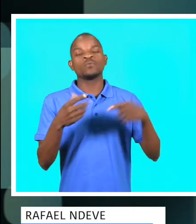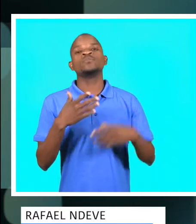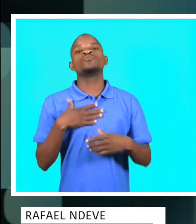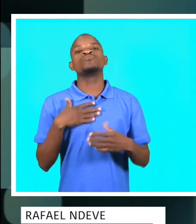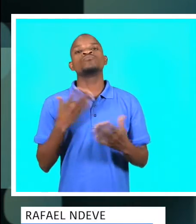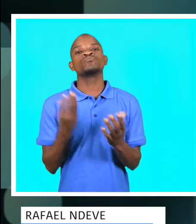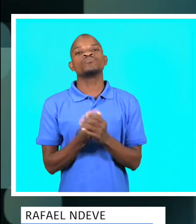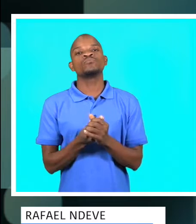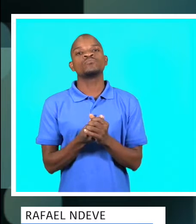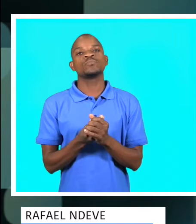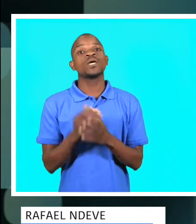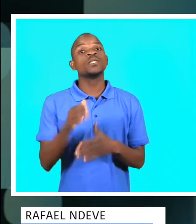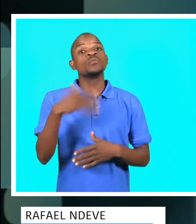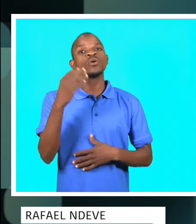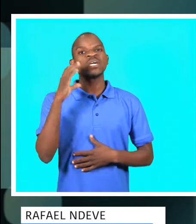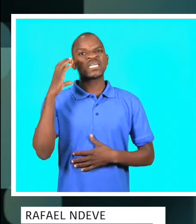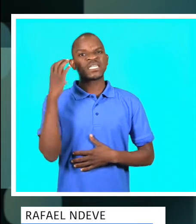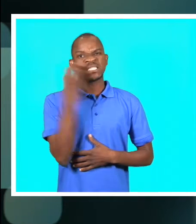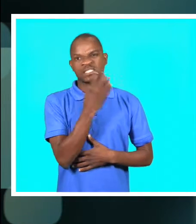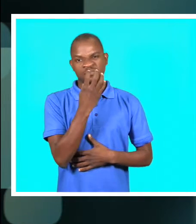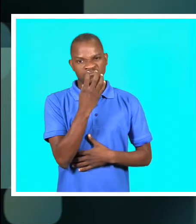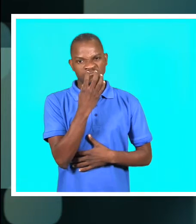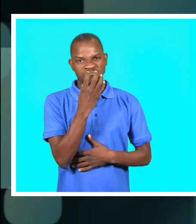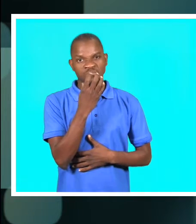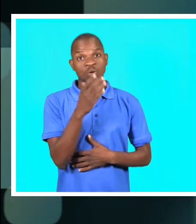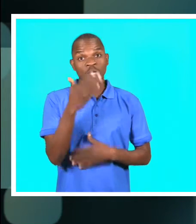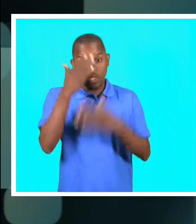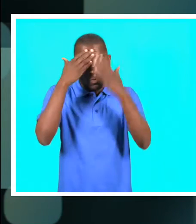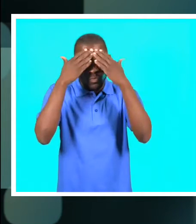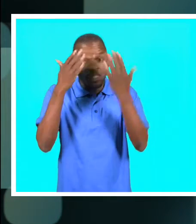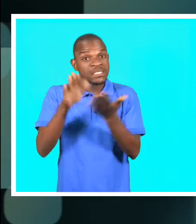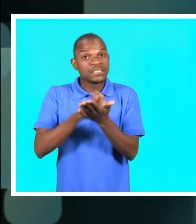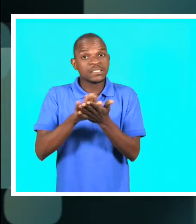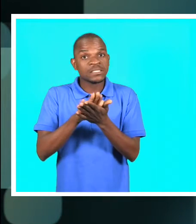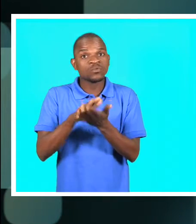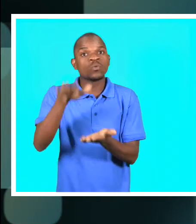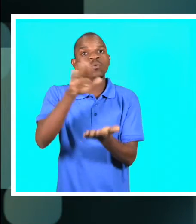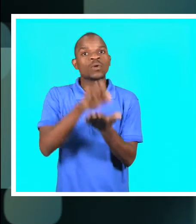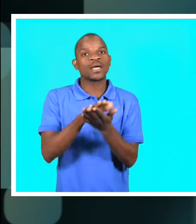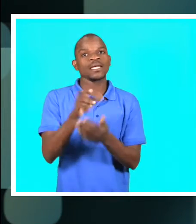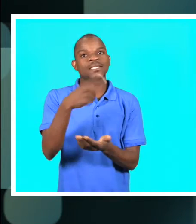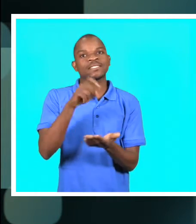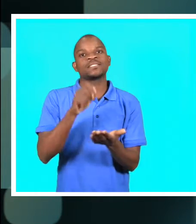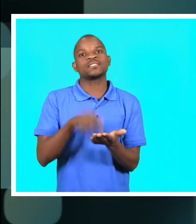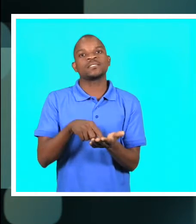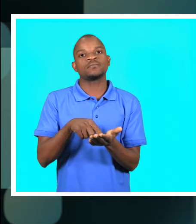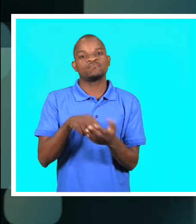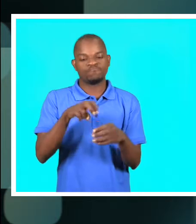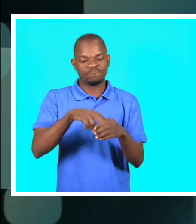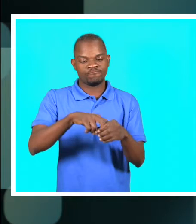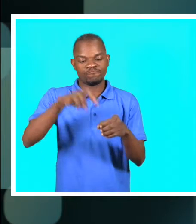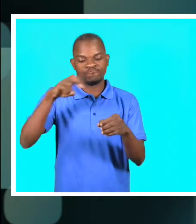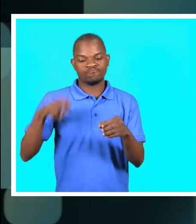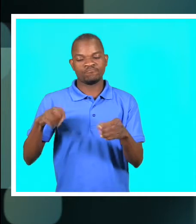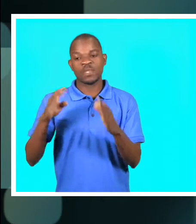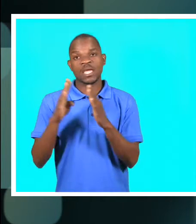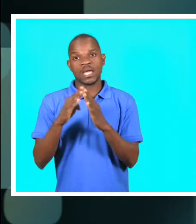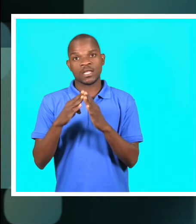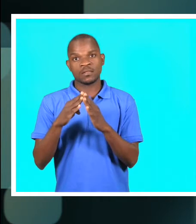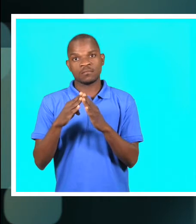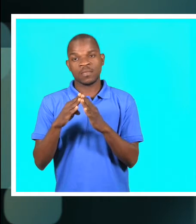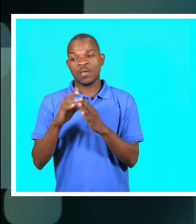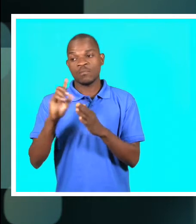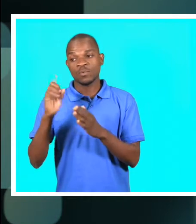briga comigo, pois eu também zanguei. Eu não conheci nenhum sítio na cidade. Saí da minha casa.